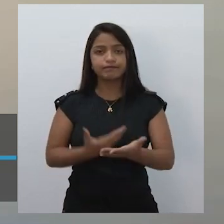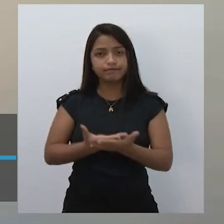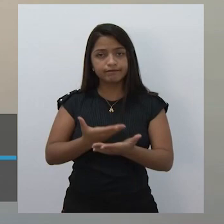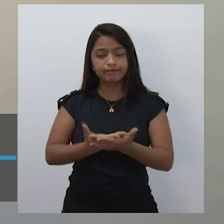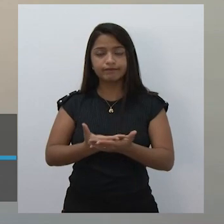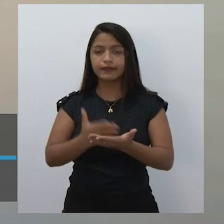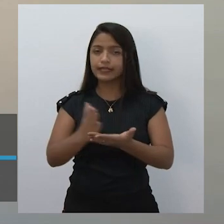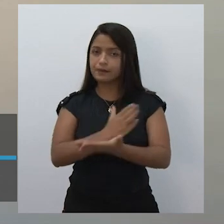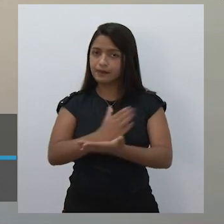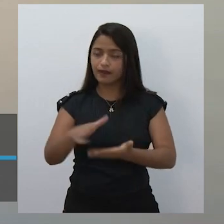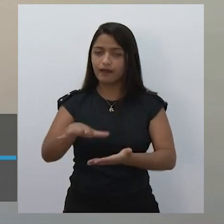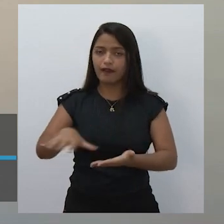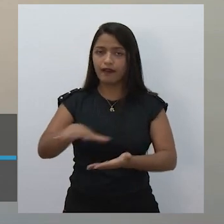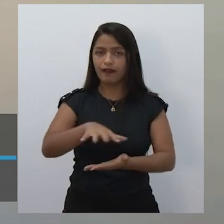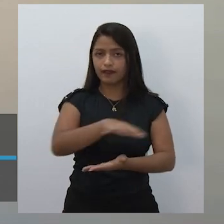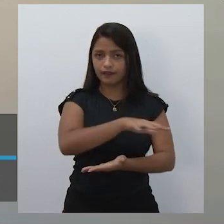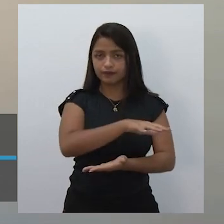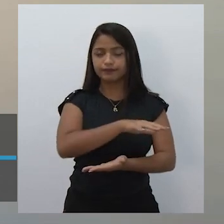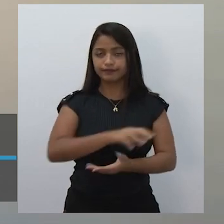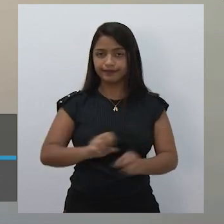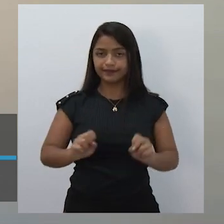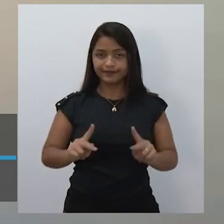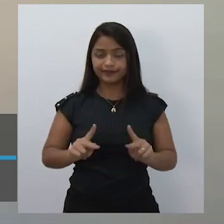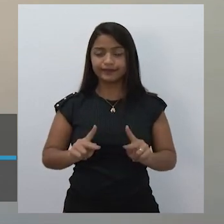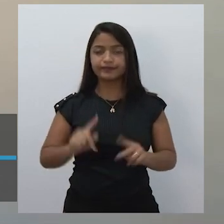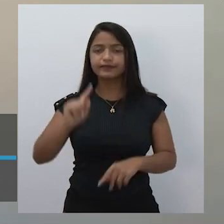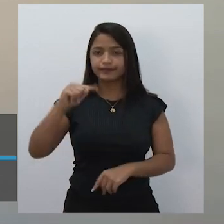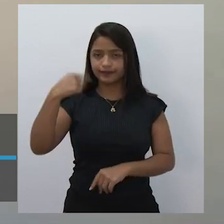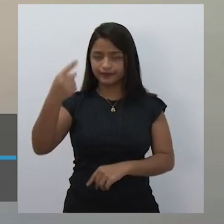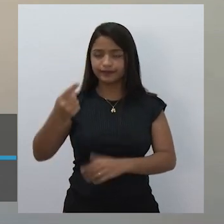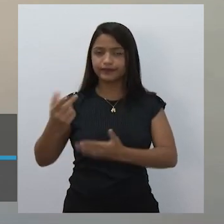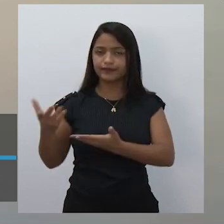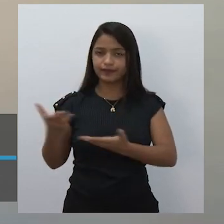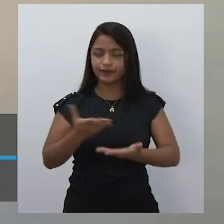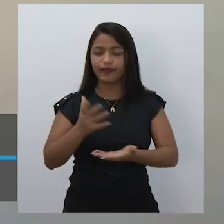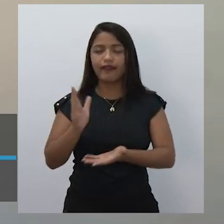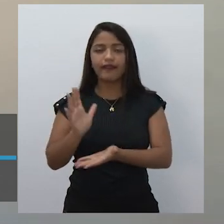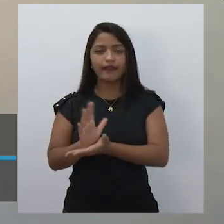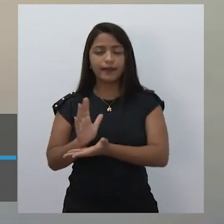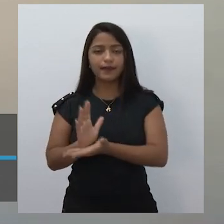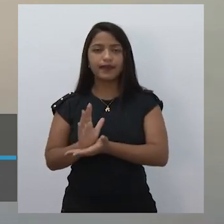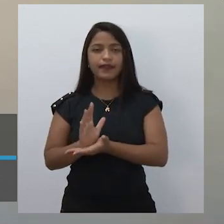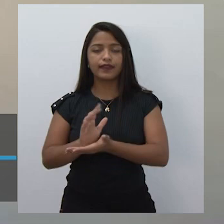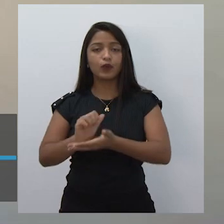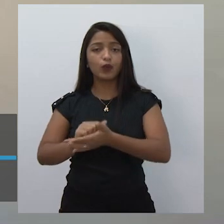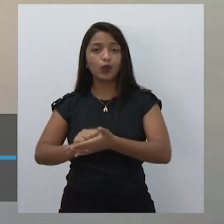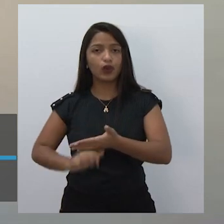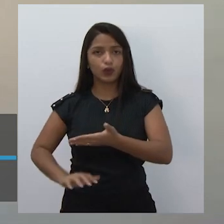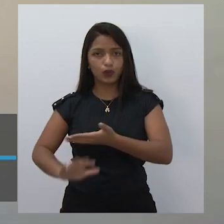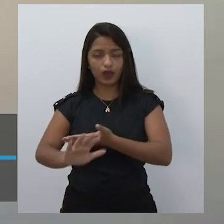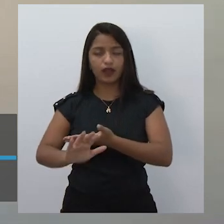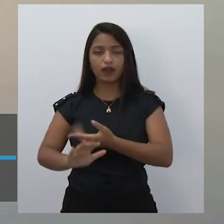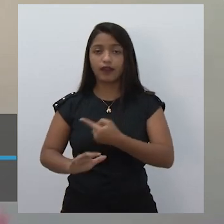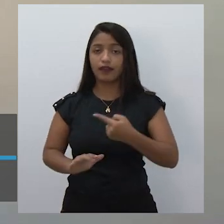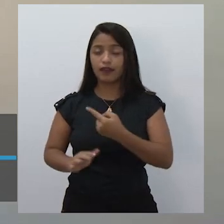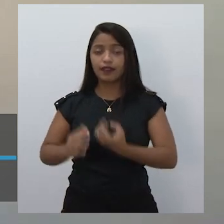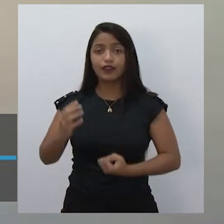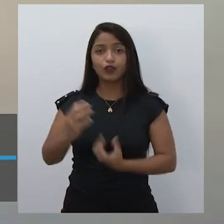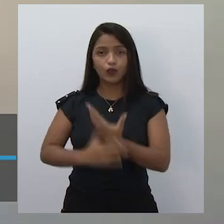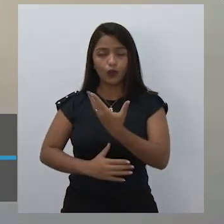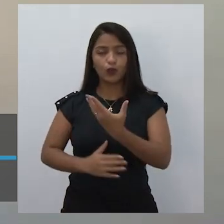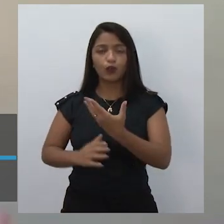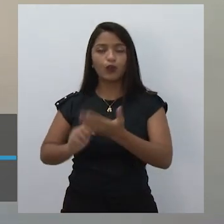área de conhecimento. Então, vocês vão conversar daqui a pouquinho com a equipe curricular que está desenvolvendo, que